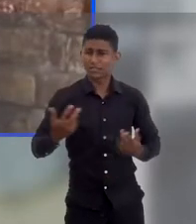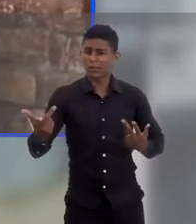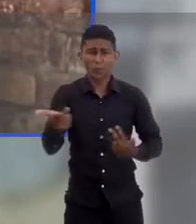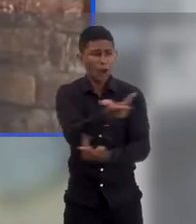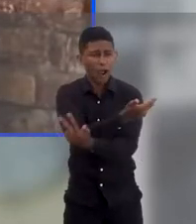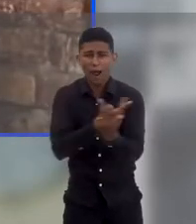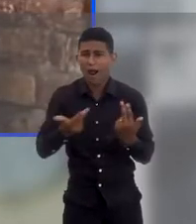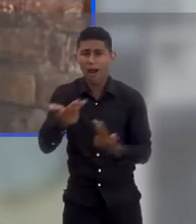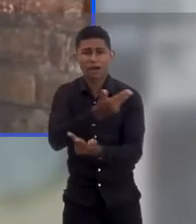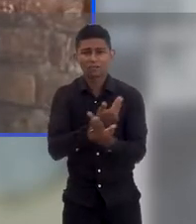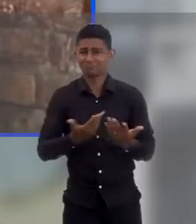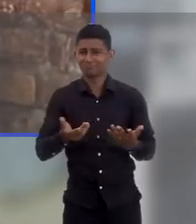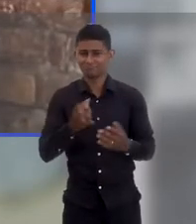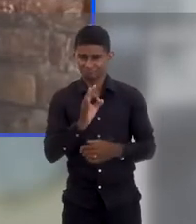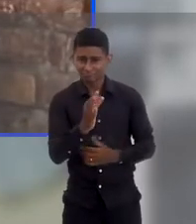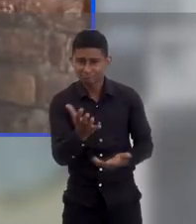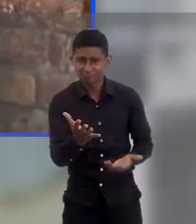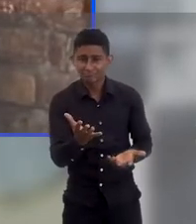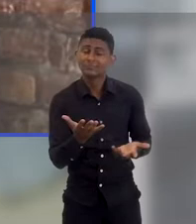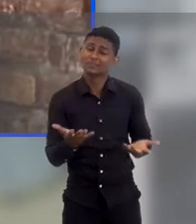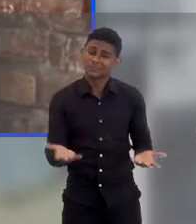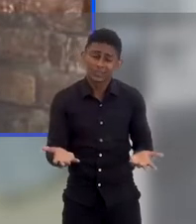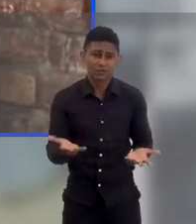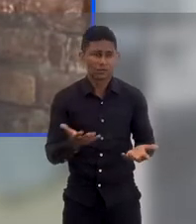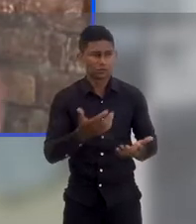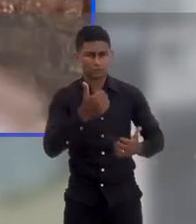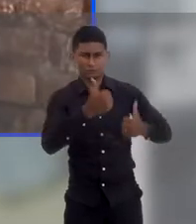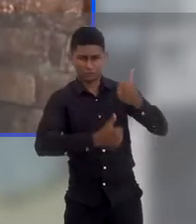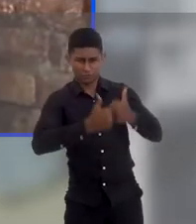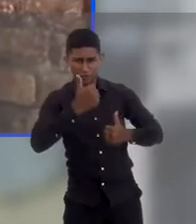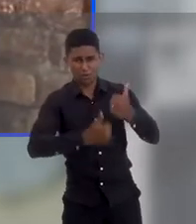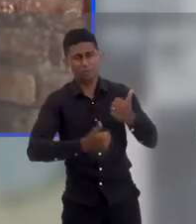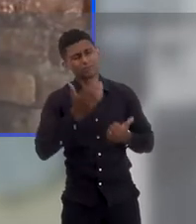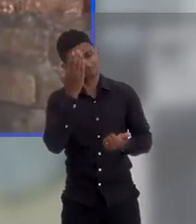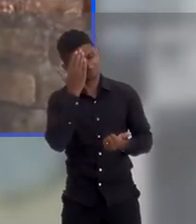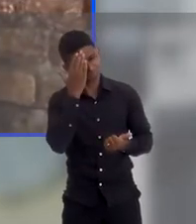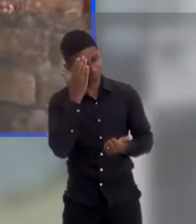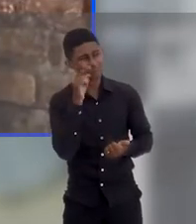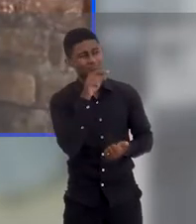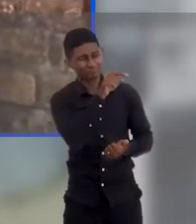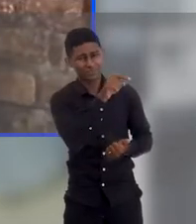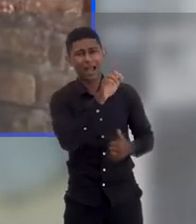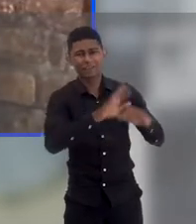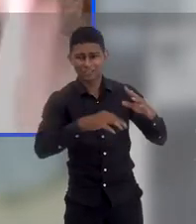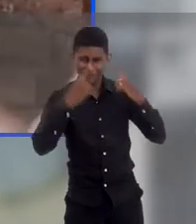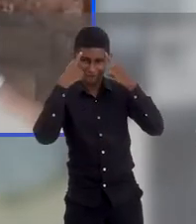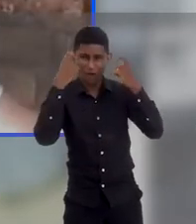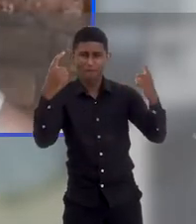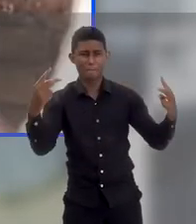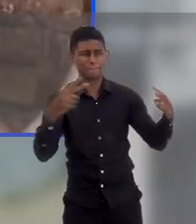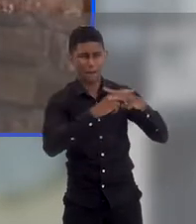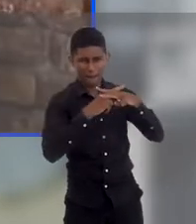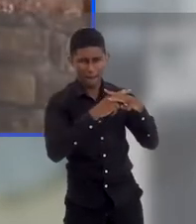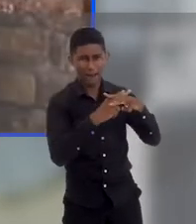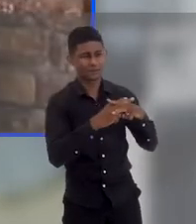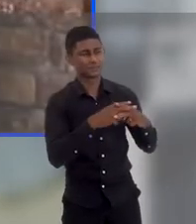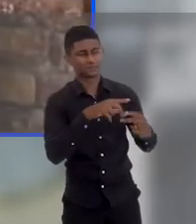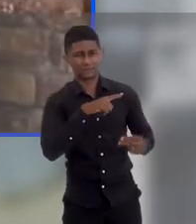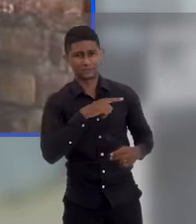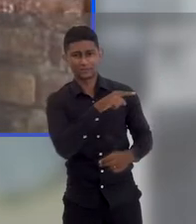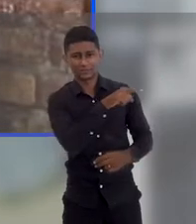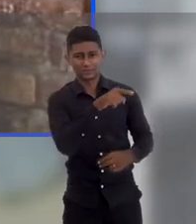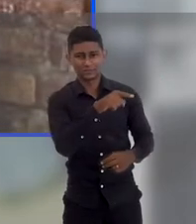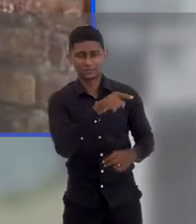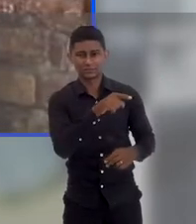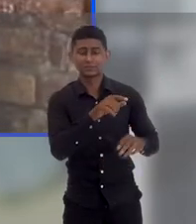vida são os mesmos. Então, mesmo, eu acho, mesmo o povo do futebol, que tem uma relação tida como violenta, muitas vezes,